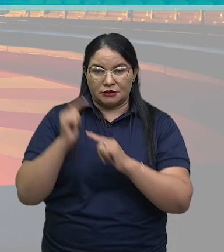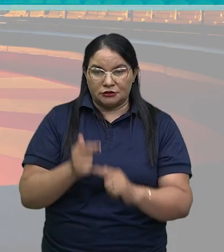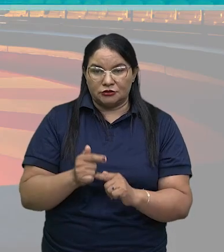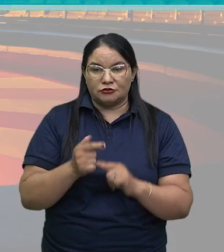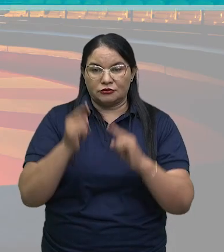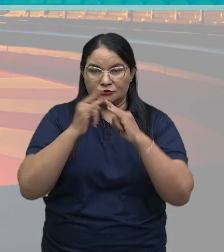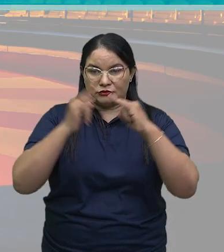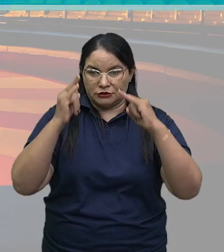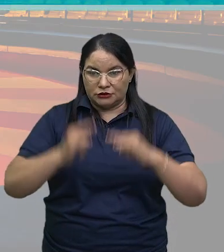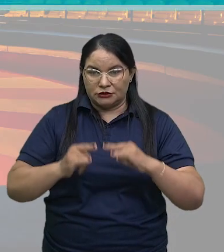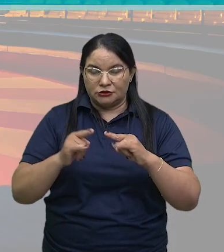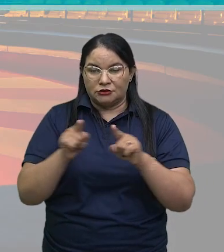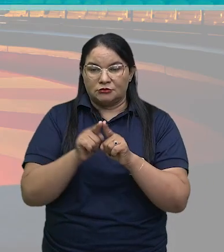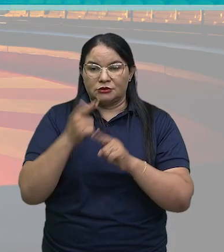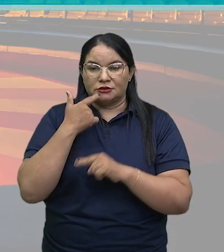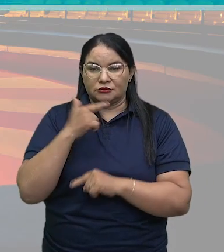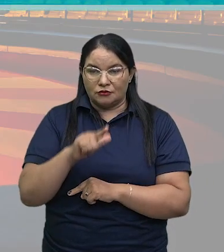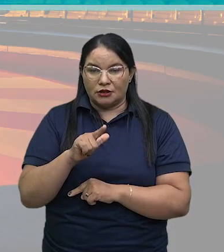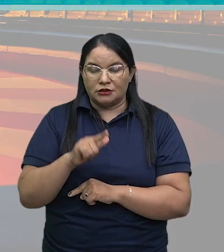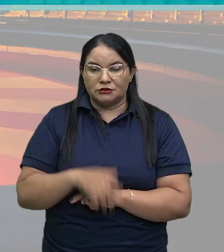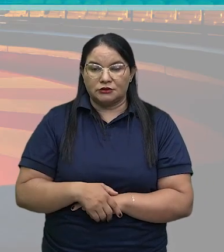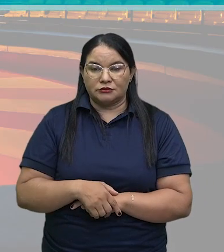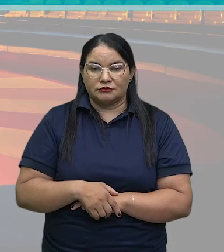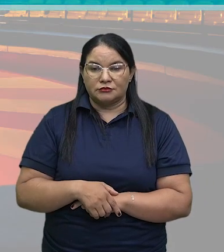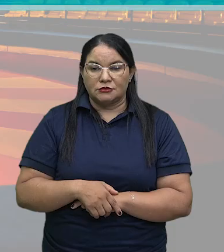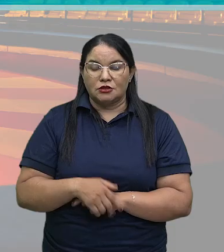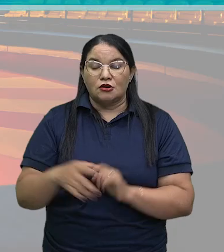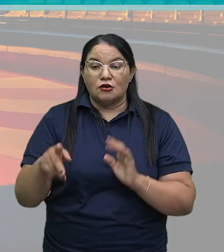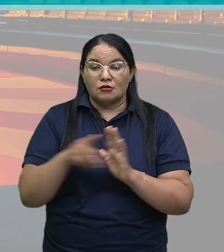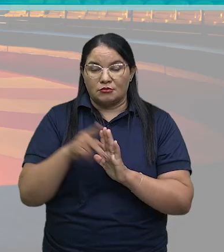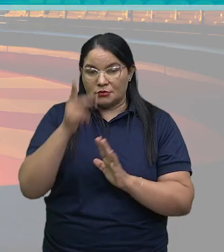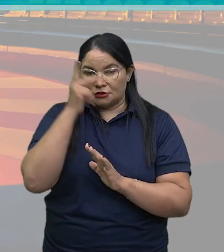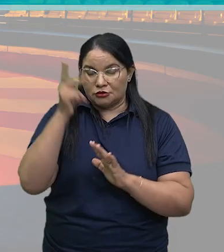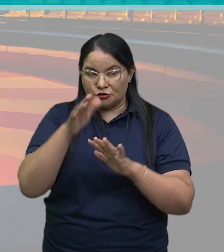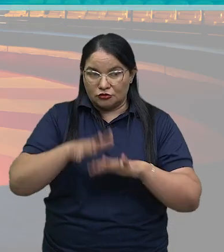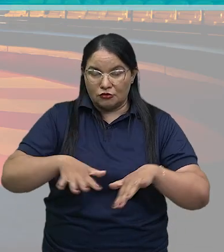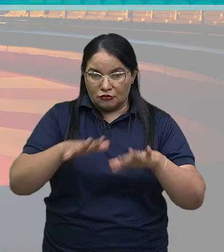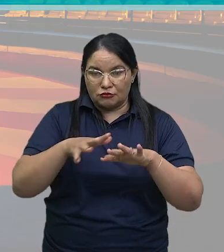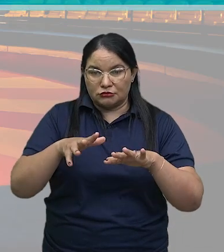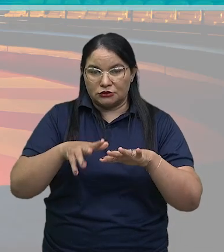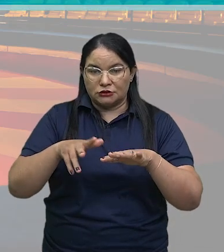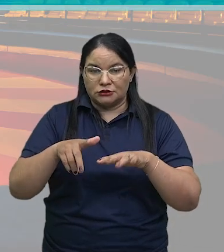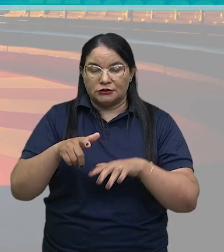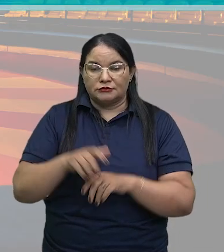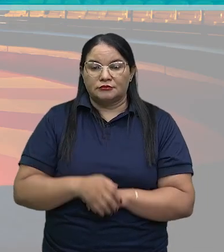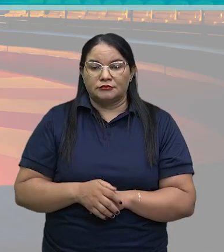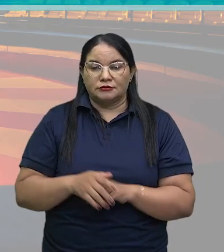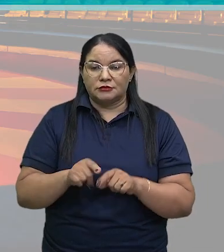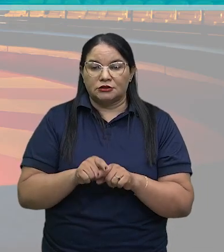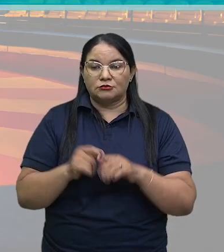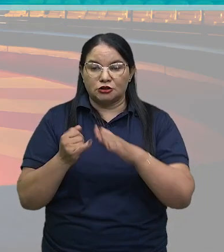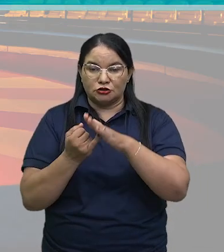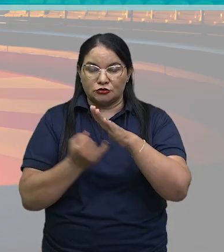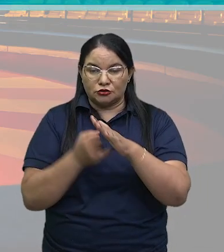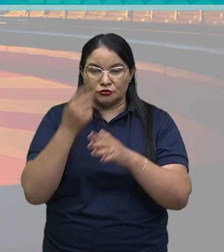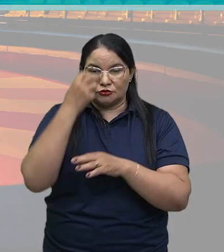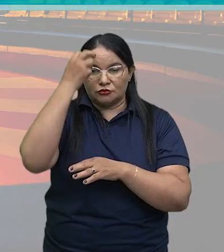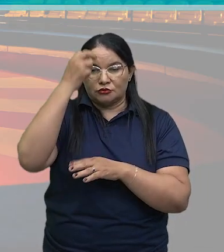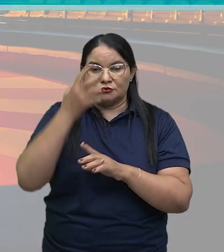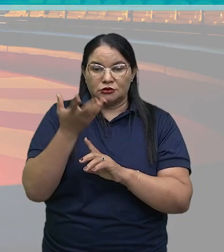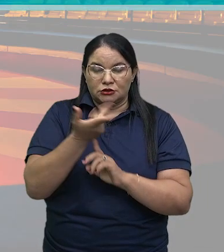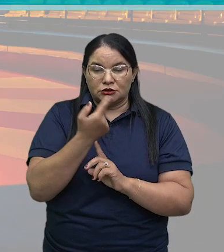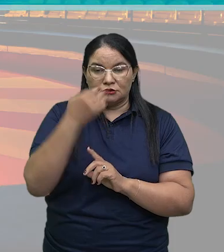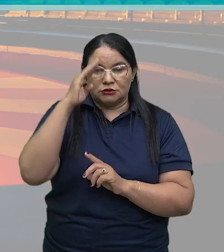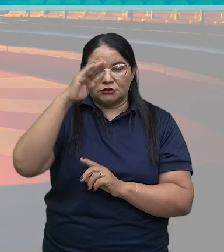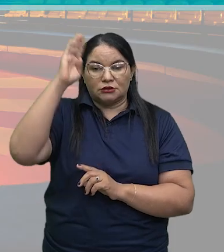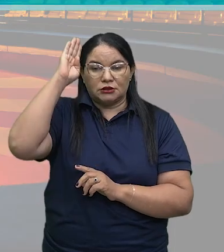as tradições circenses e suas linguagens, o próprio público, instituições culturais,